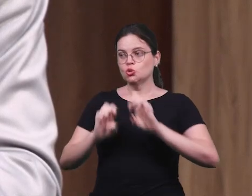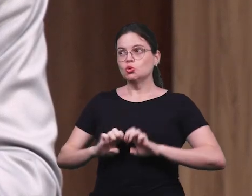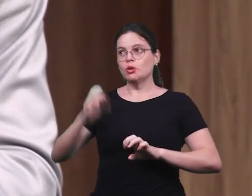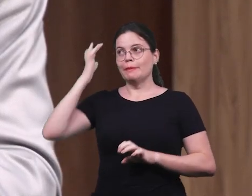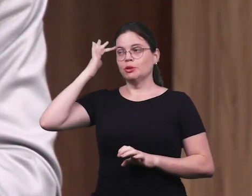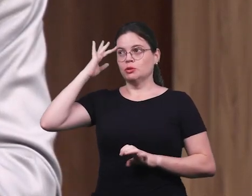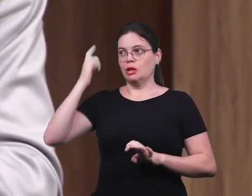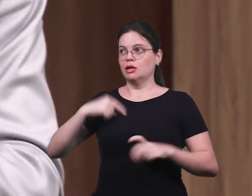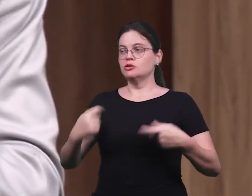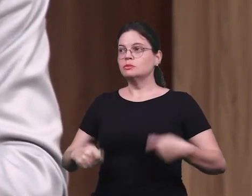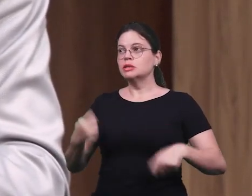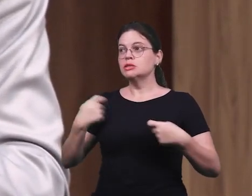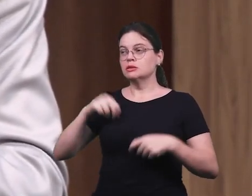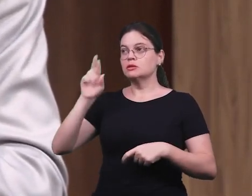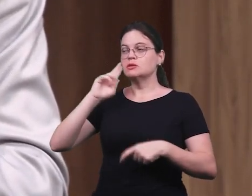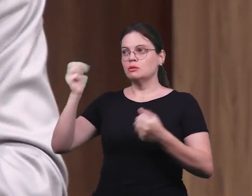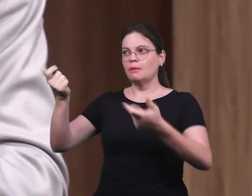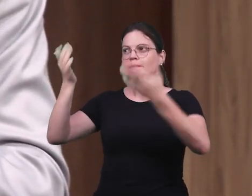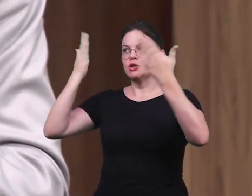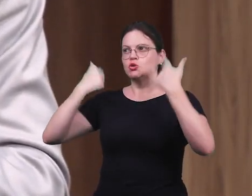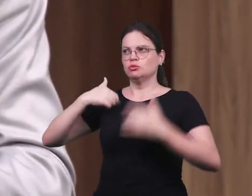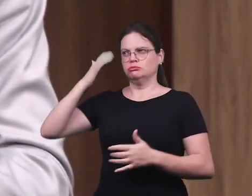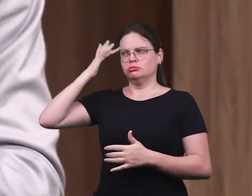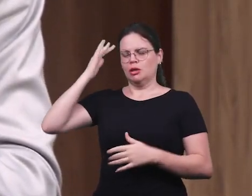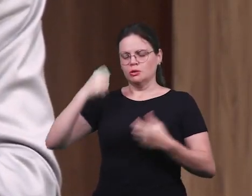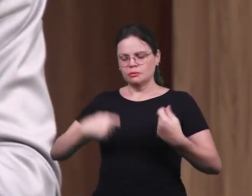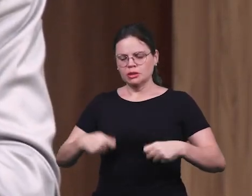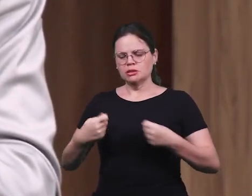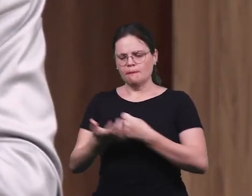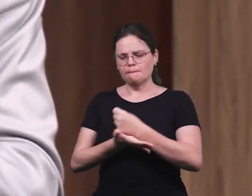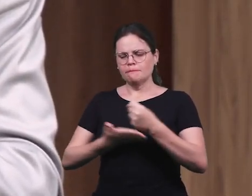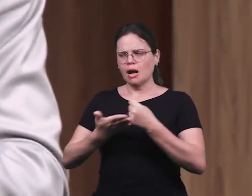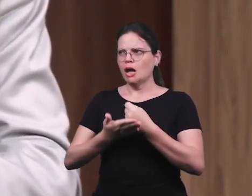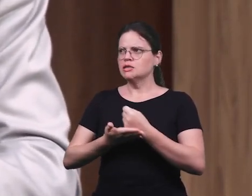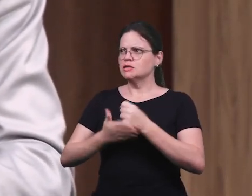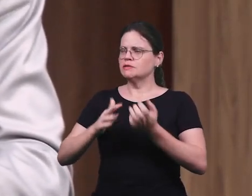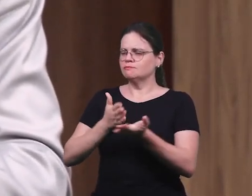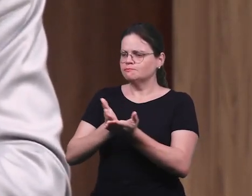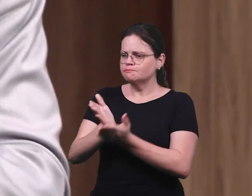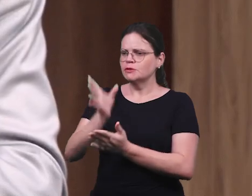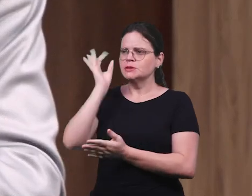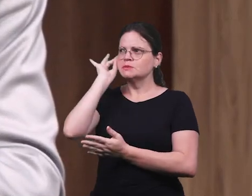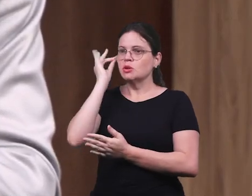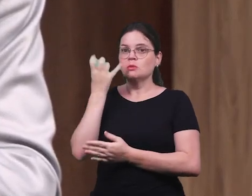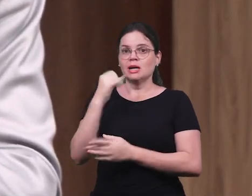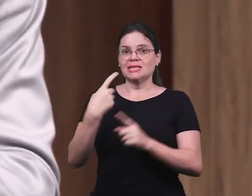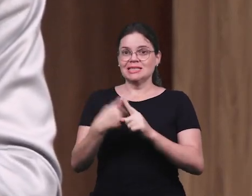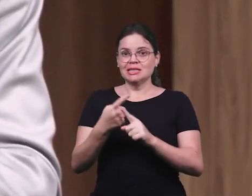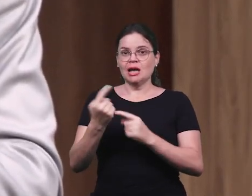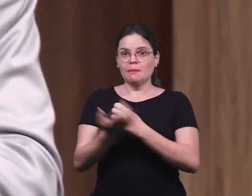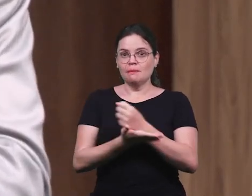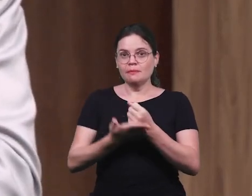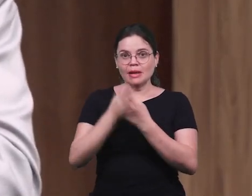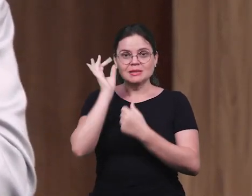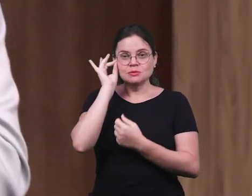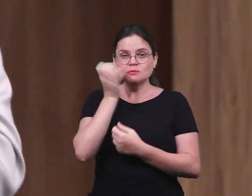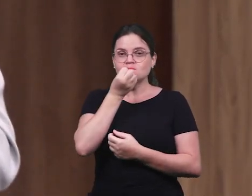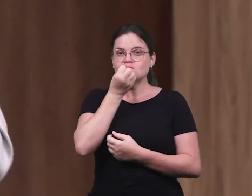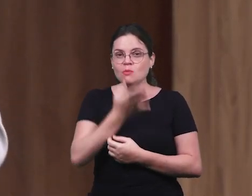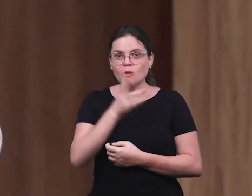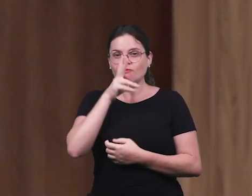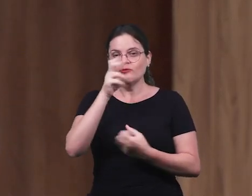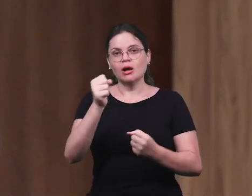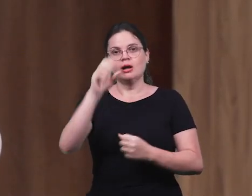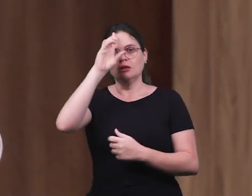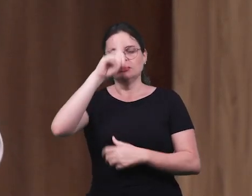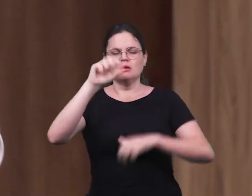estrutura. Senhor, me dá base espiritual. Porque se a estrutura for forte, Deus pode te abençoar à vontade. Sim.